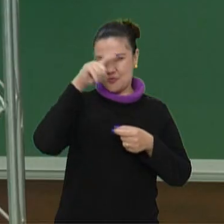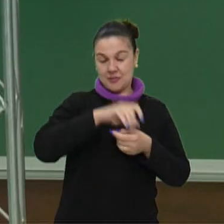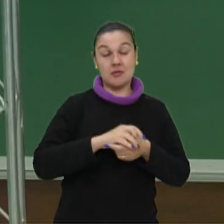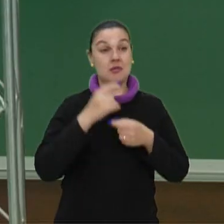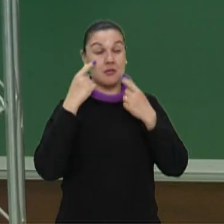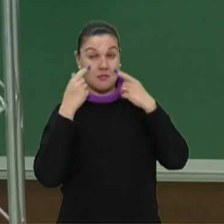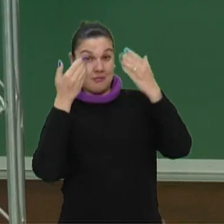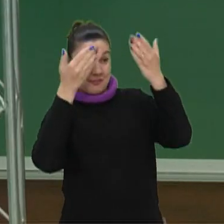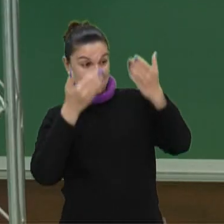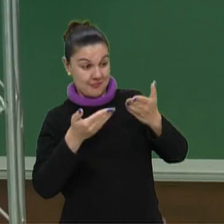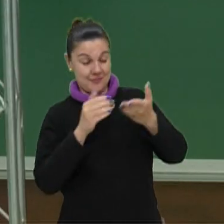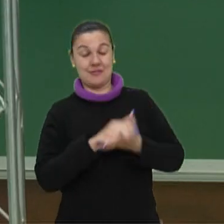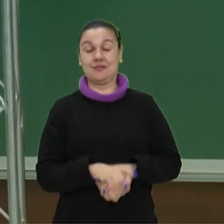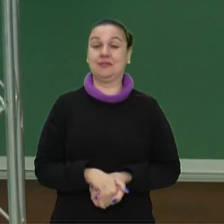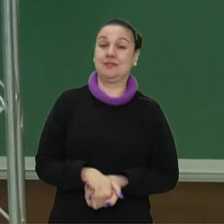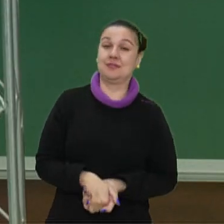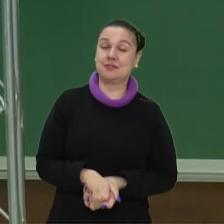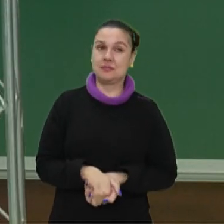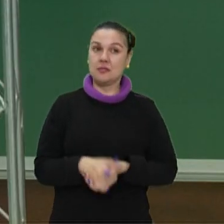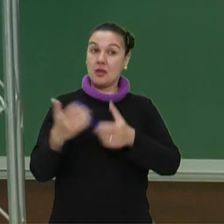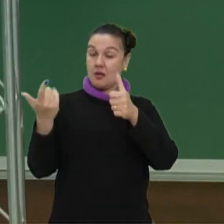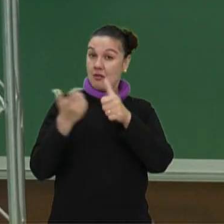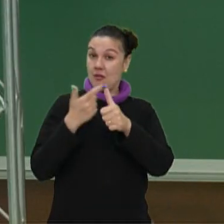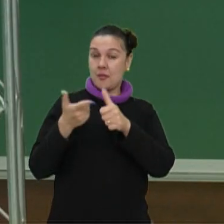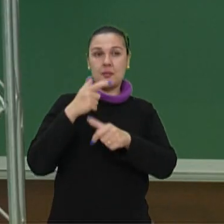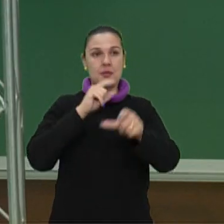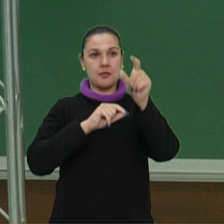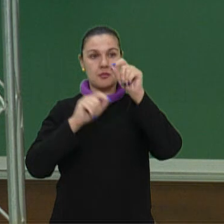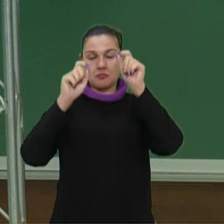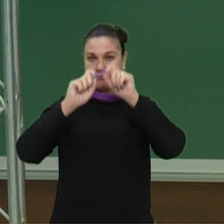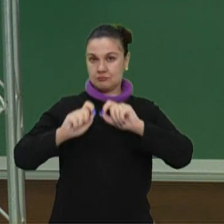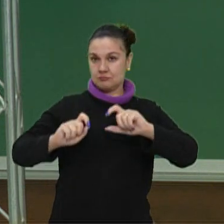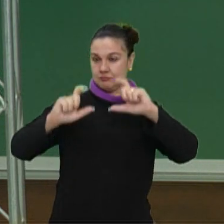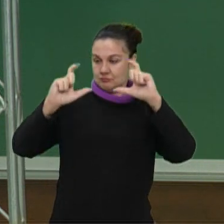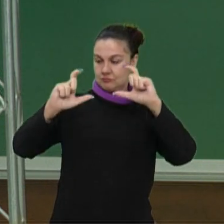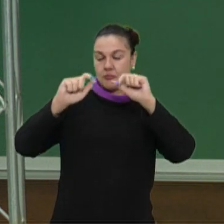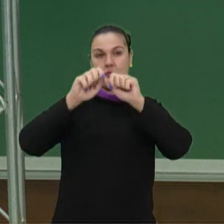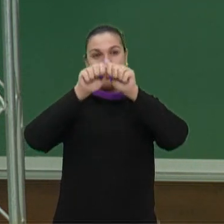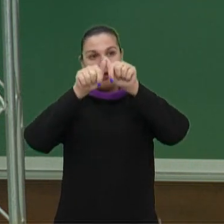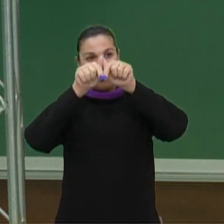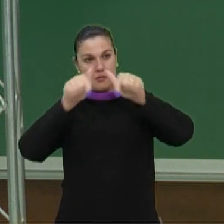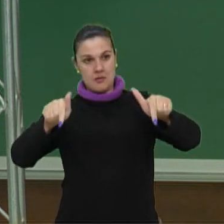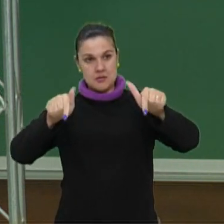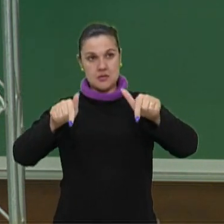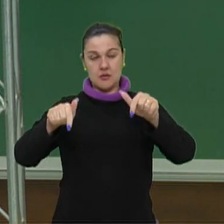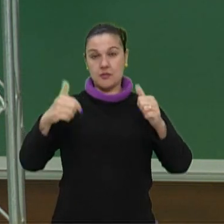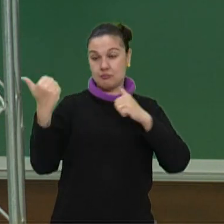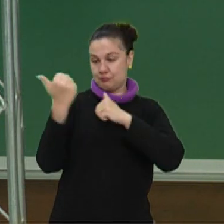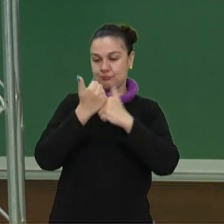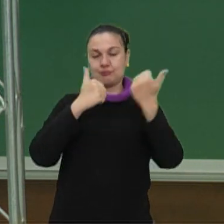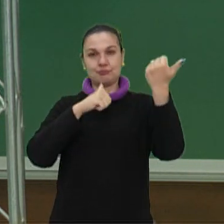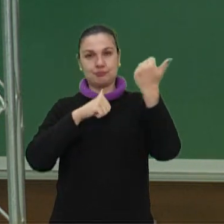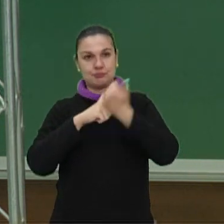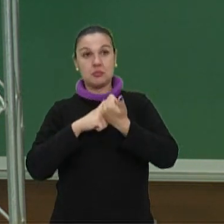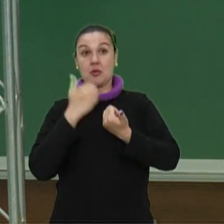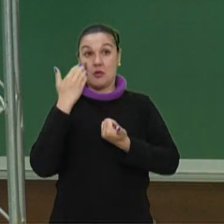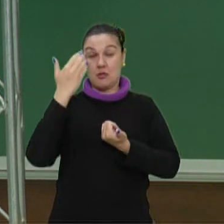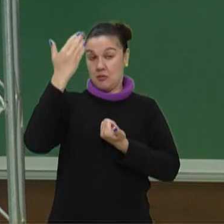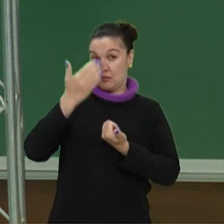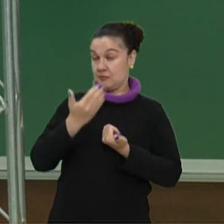né? Veja, então a primeira coisa aqui, né, eu vou destacar a equação para o próximo slide e depois vou usar o produto notável,